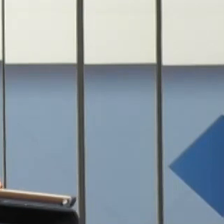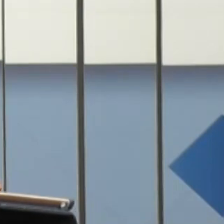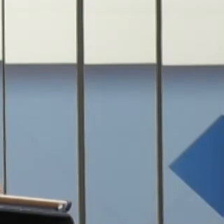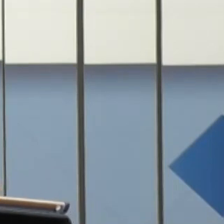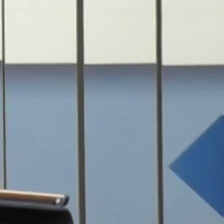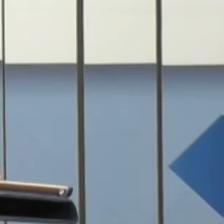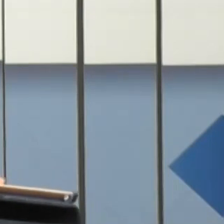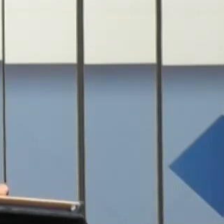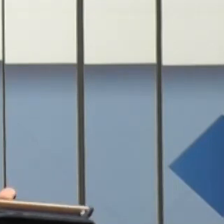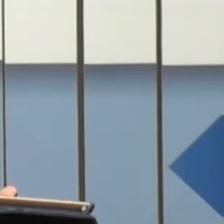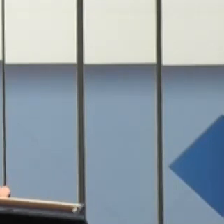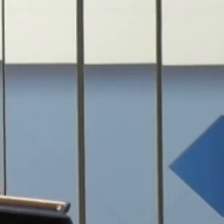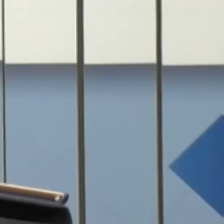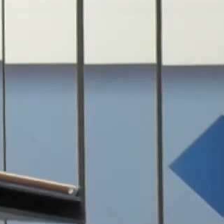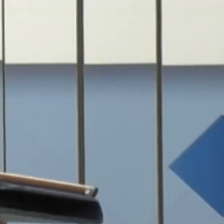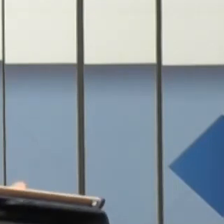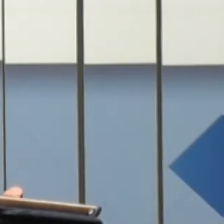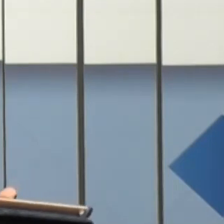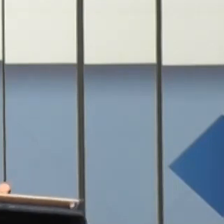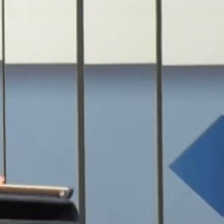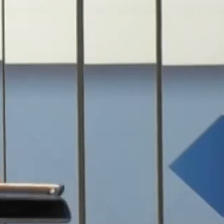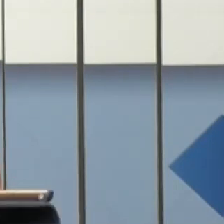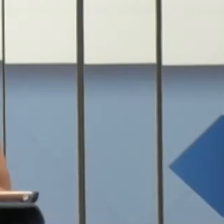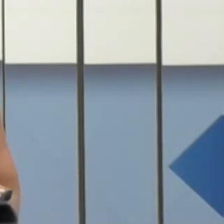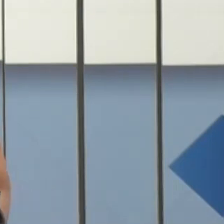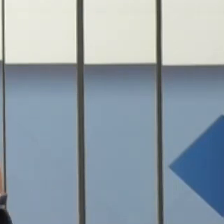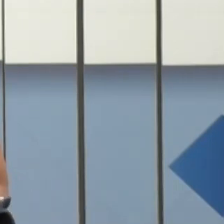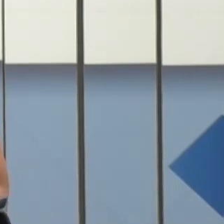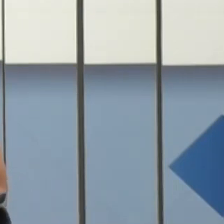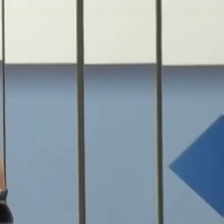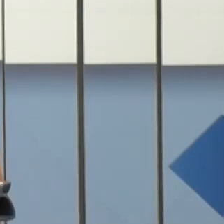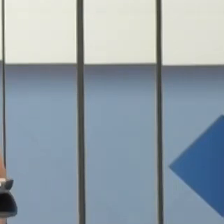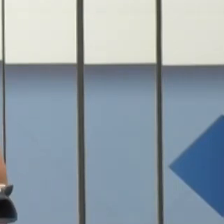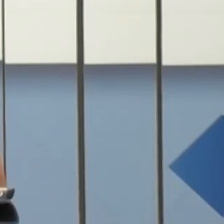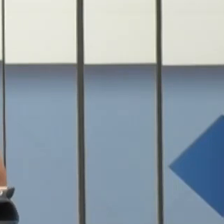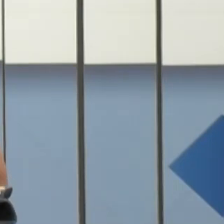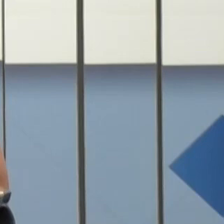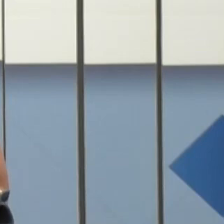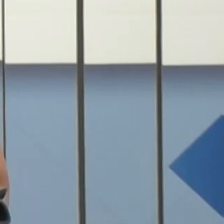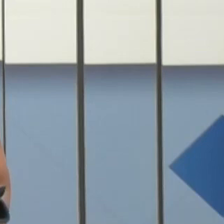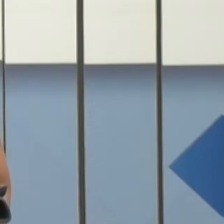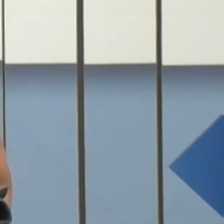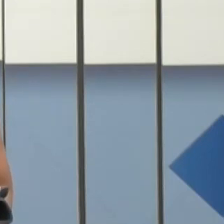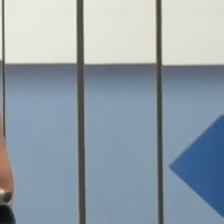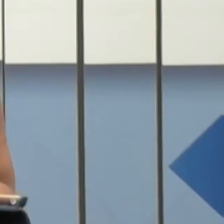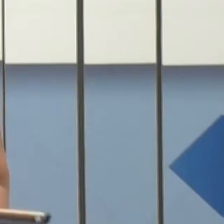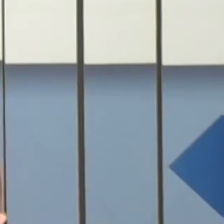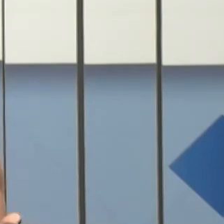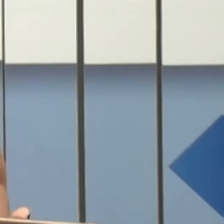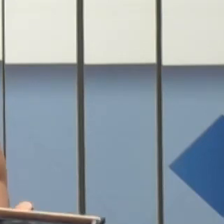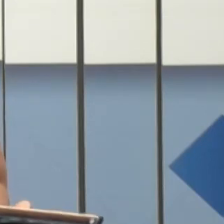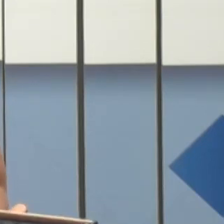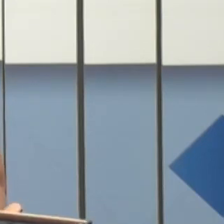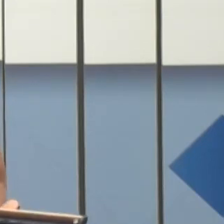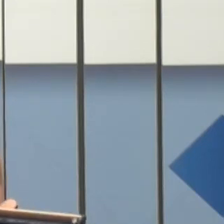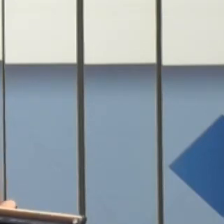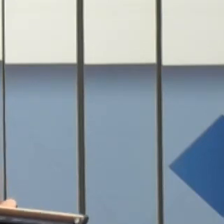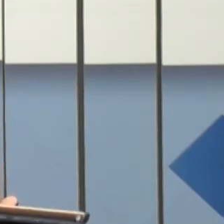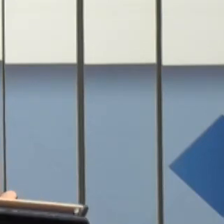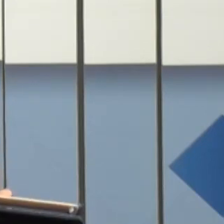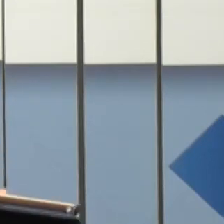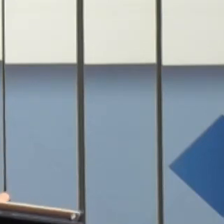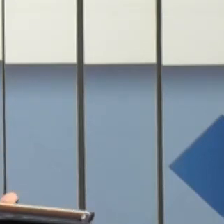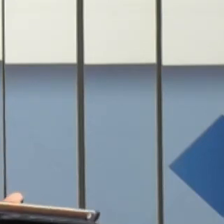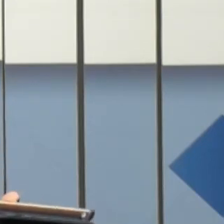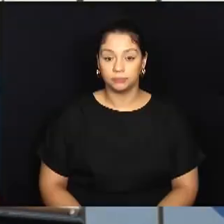da Câmara. Lembrando que essa iniciativa é do presidente da Câmara Municipal de Campinas, o vereador Luiz Rossini, que é autor da